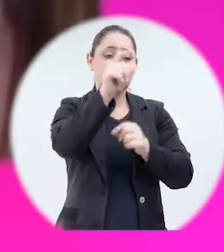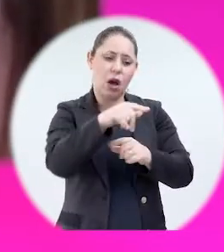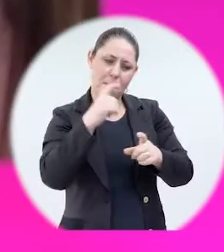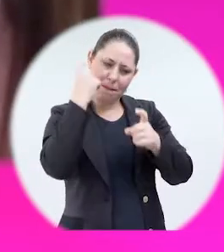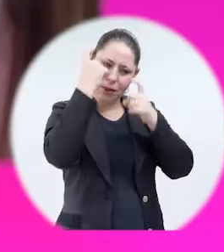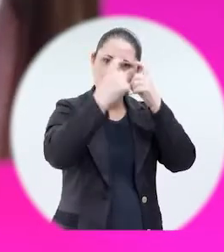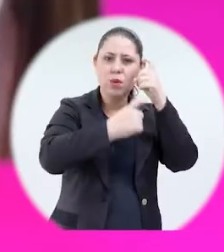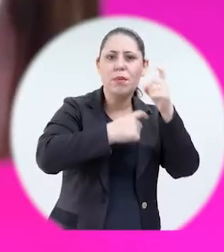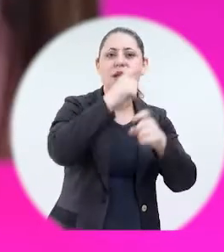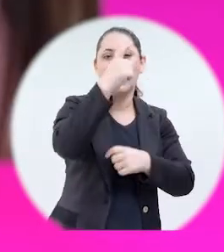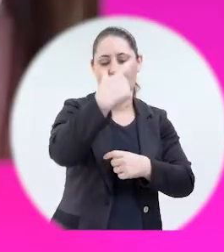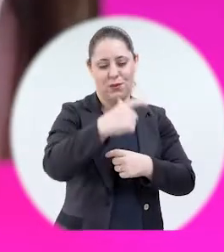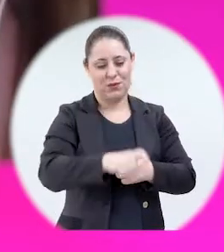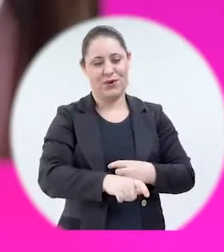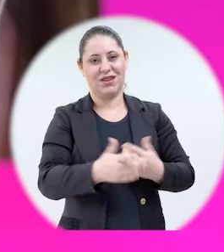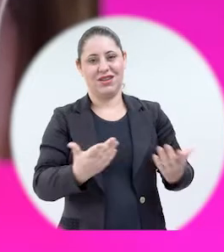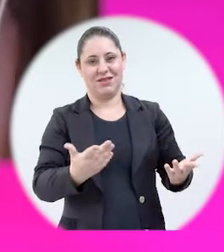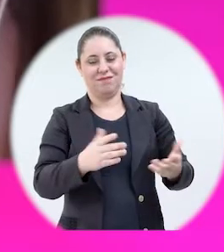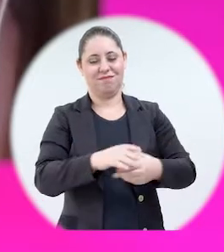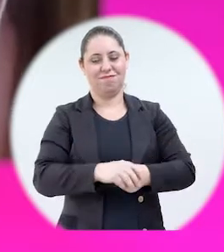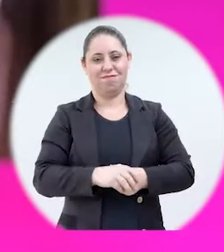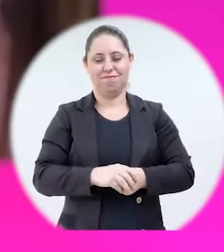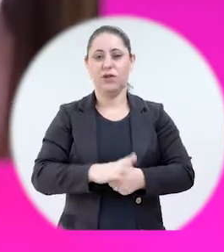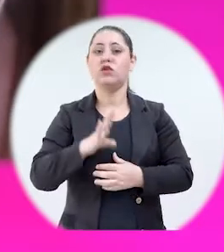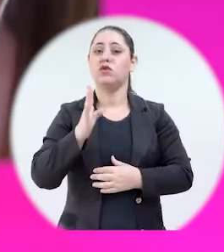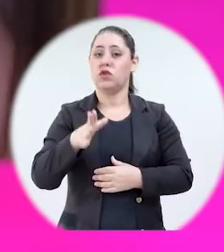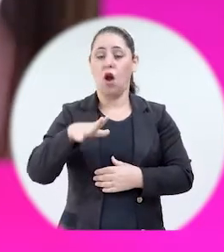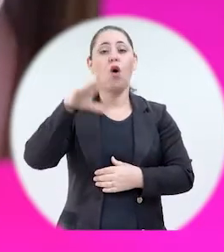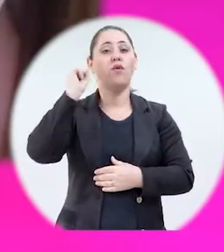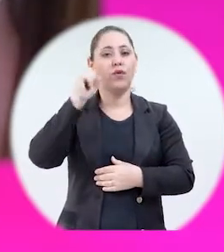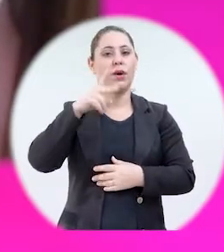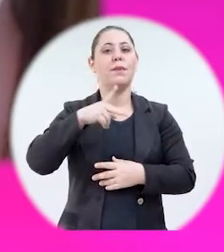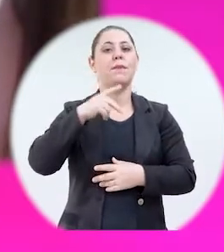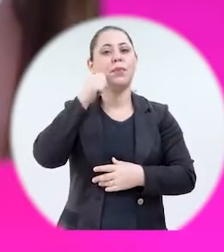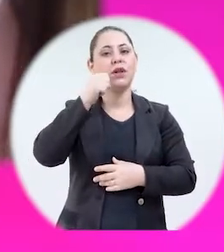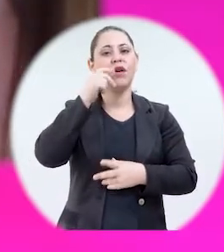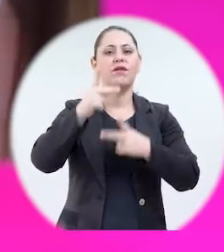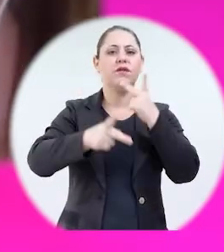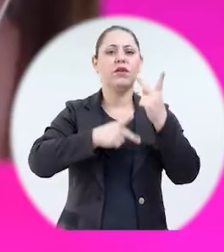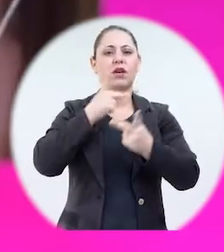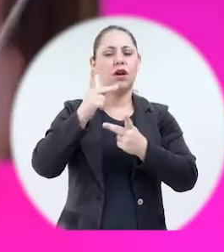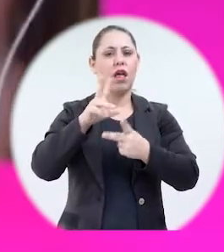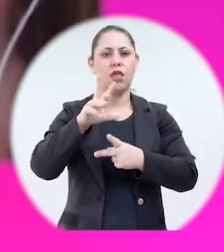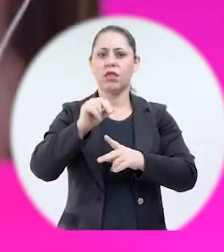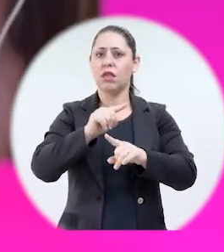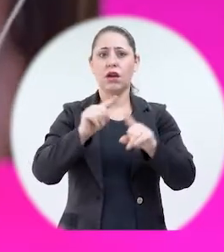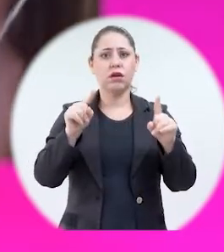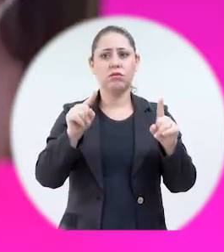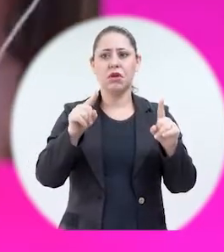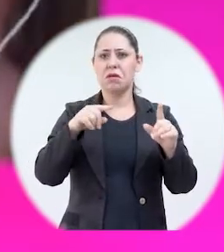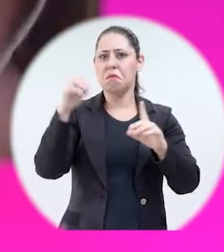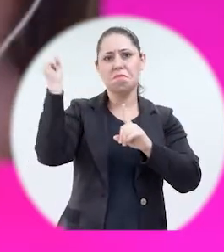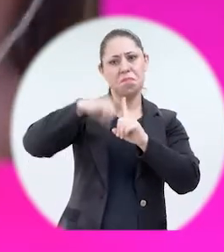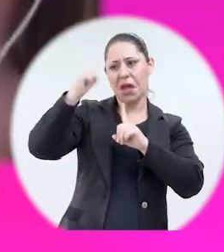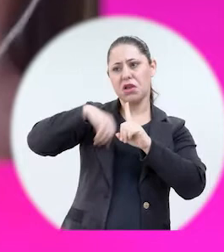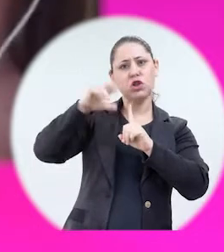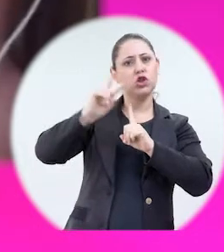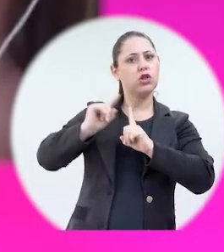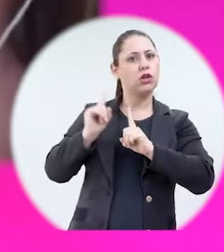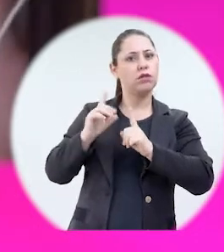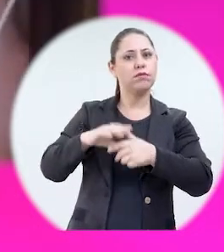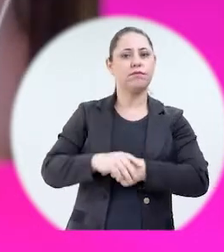de preocupação. Então, eu já ouvi muitas mulheres dizendo, nossa, mas ele não me